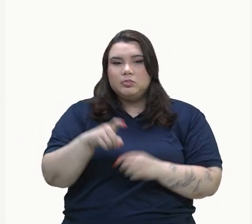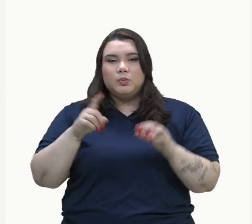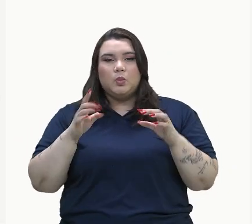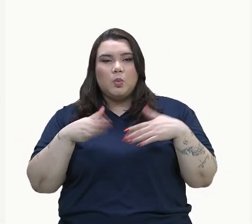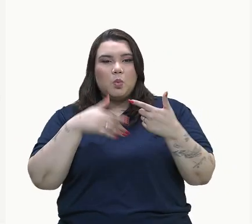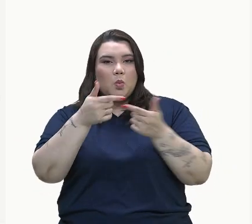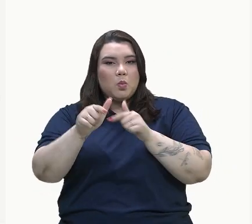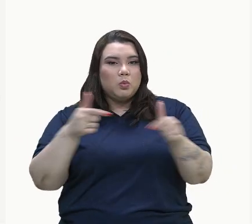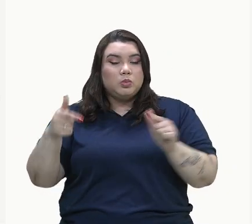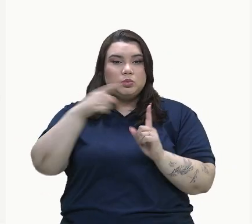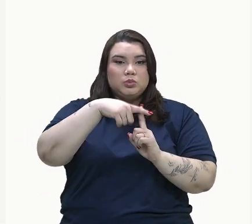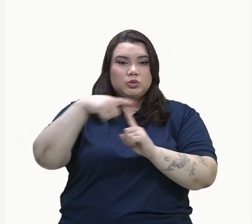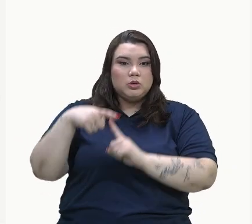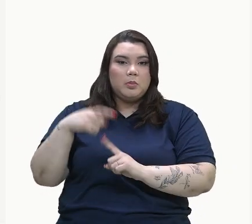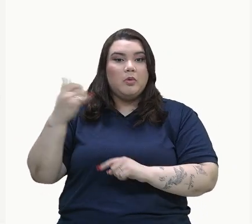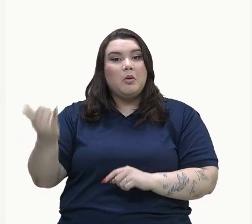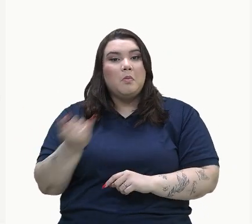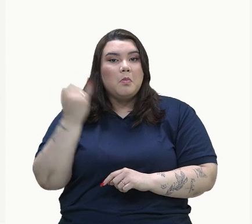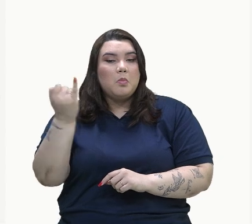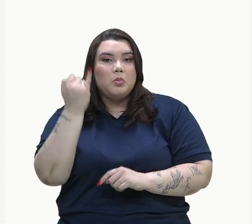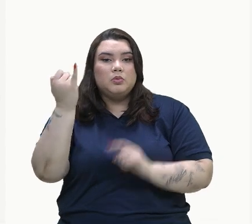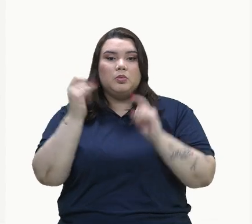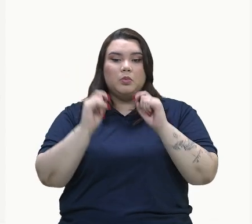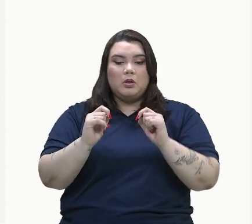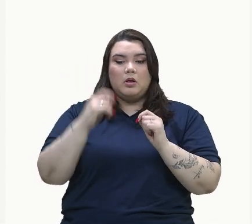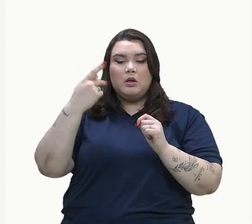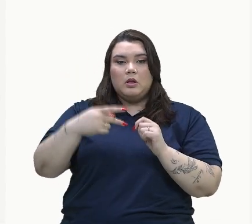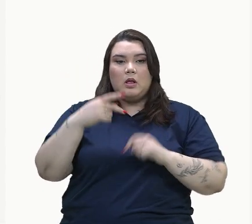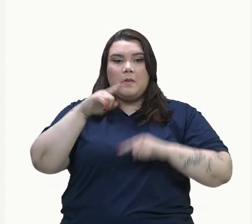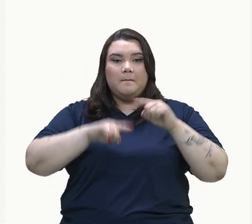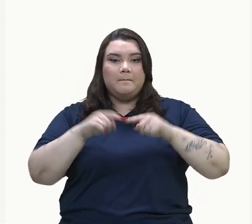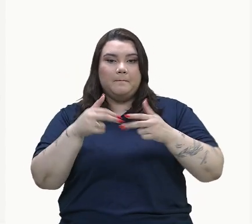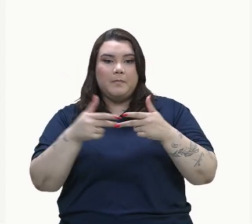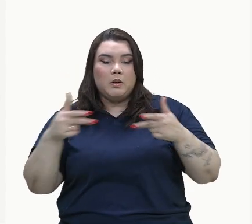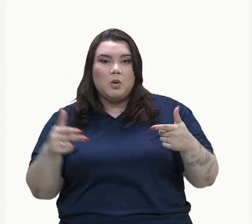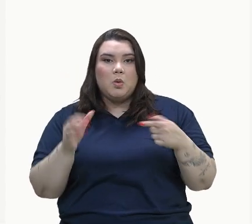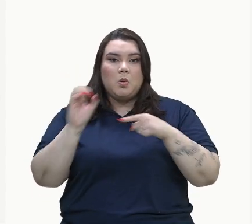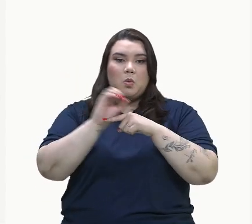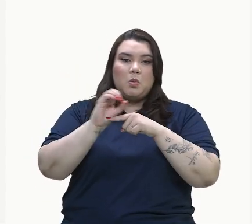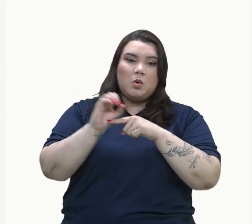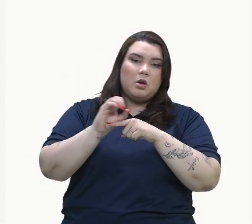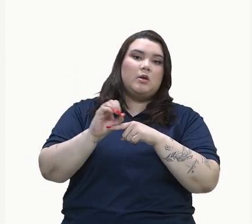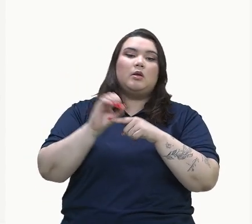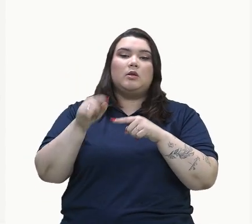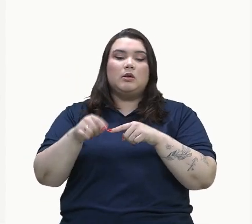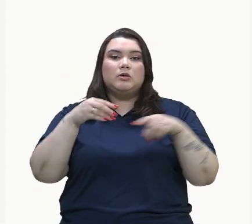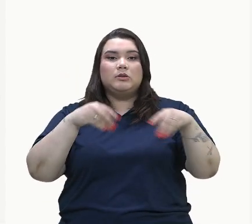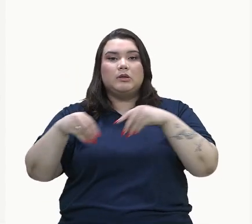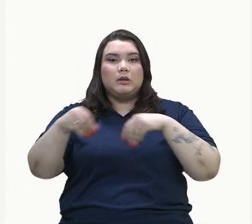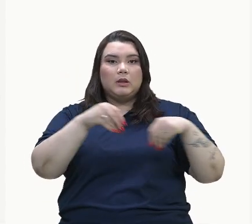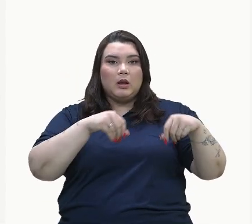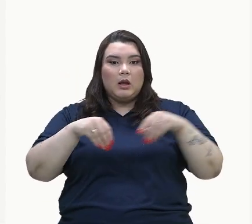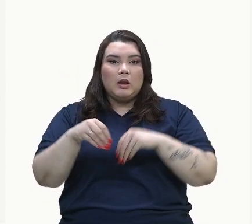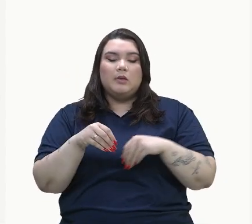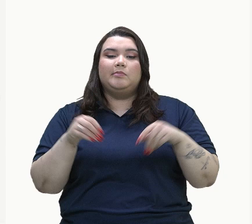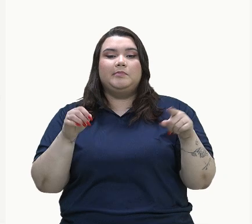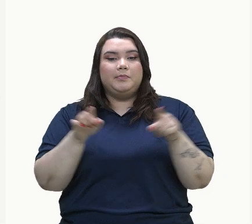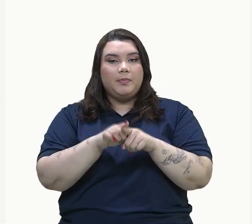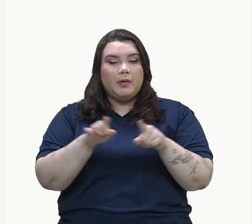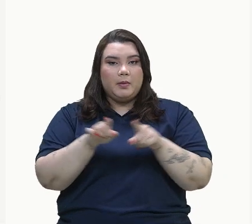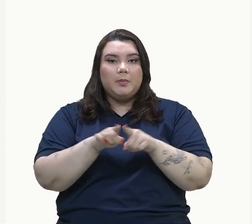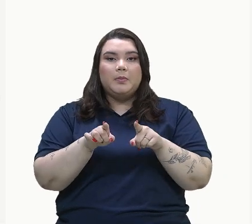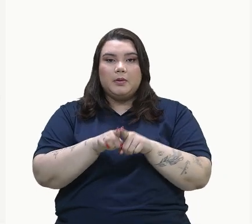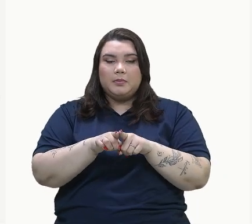desempenham ali um papel fundamental na decomposição da matéria orgânica presente nesse solo, né, isso, e também na